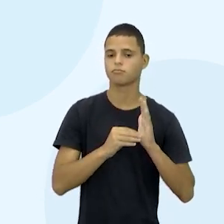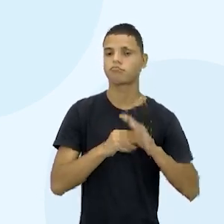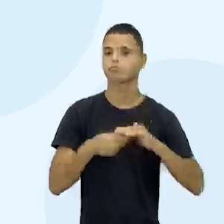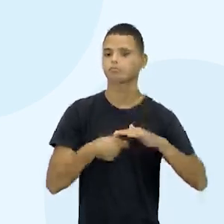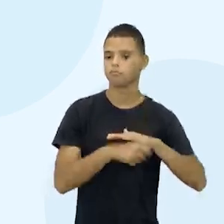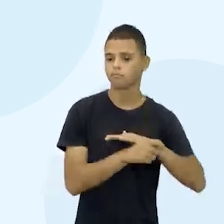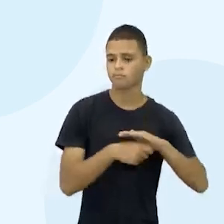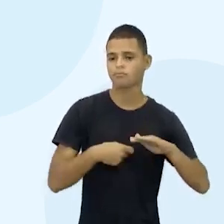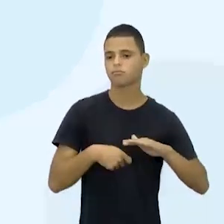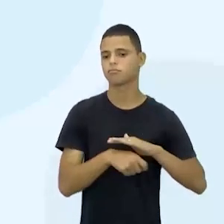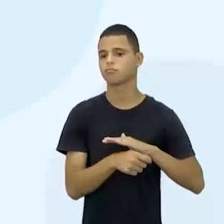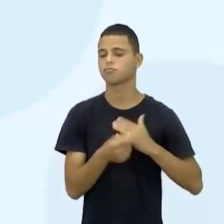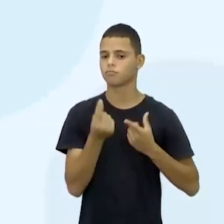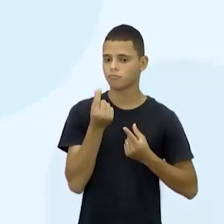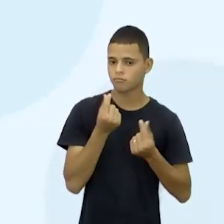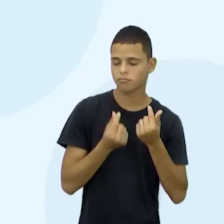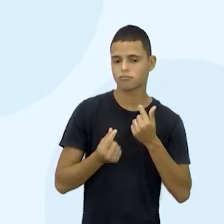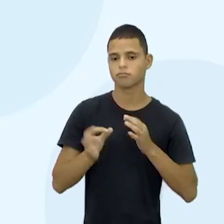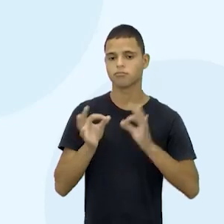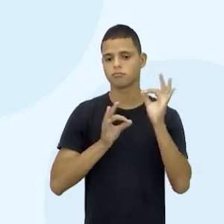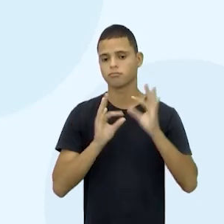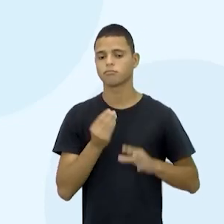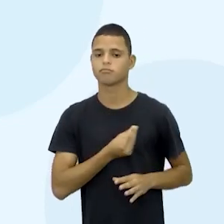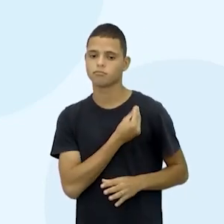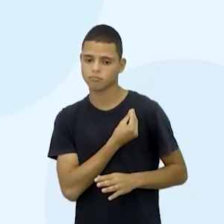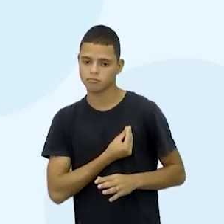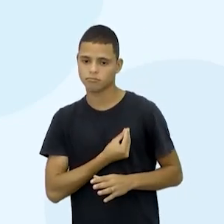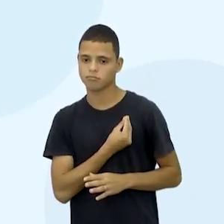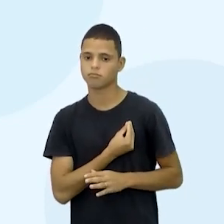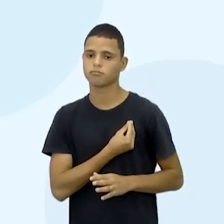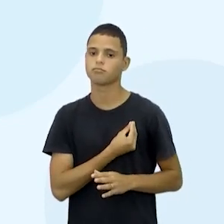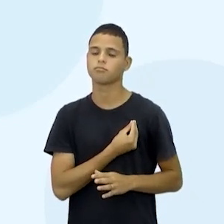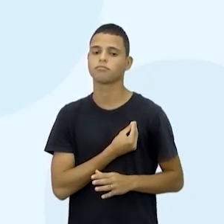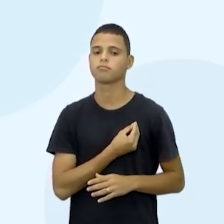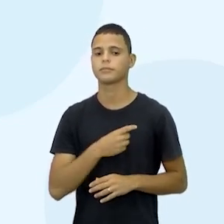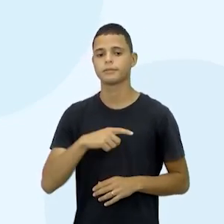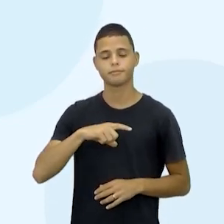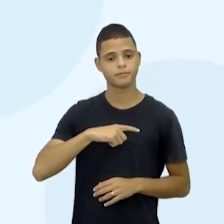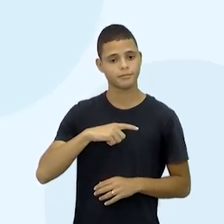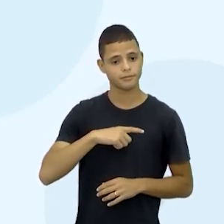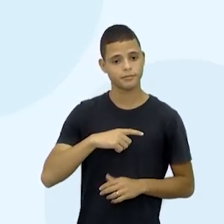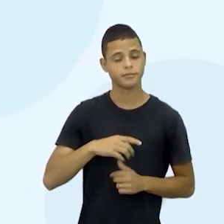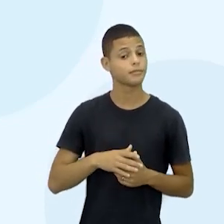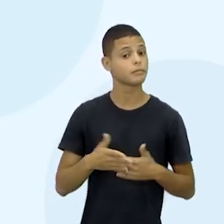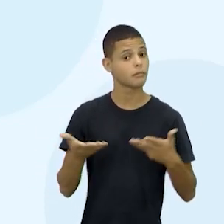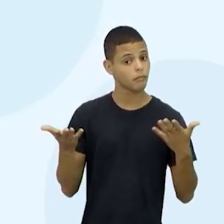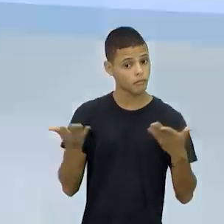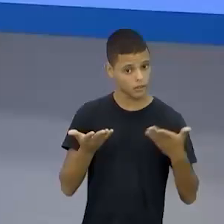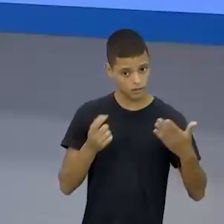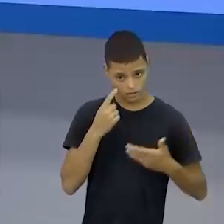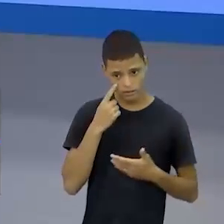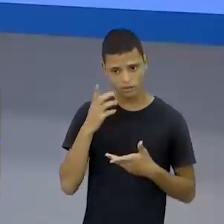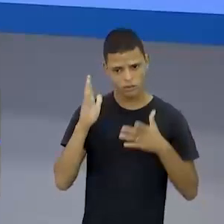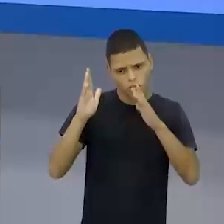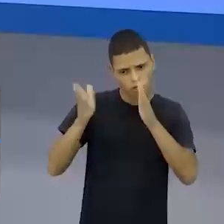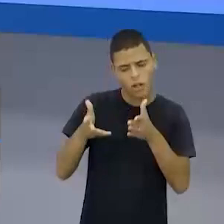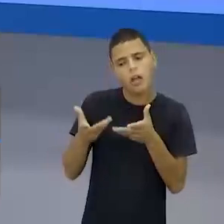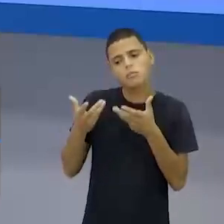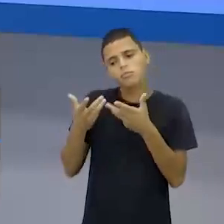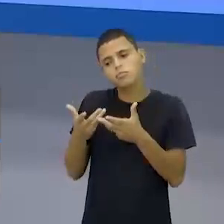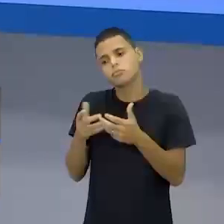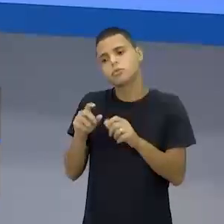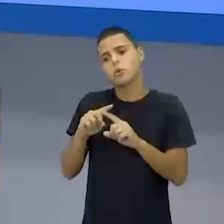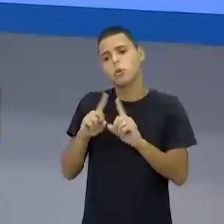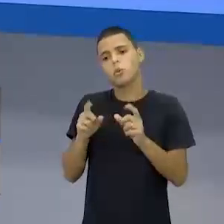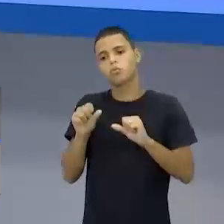para a realização do projeto de vida dentro do prazo que estipulou, né? Então agora, já que ele viu o que ele quer, ou se ele reformulou